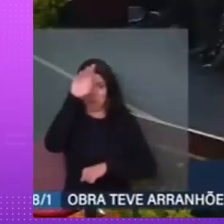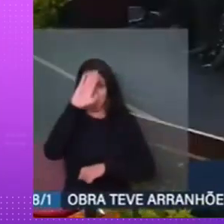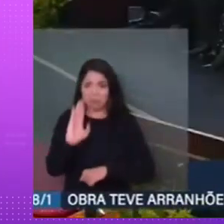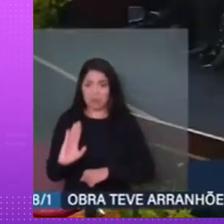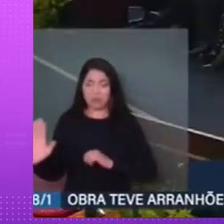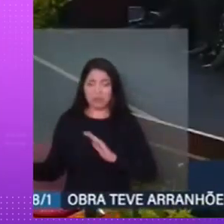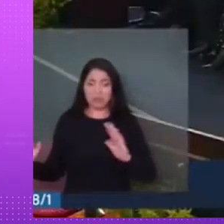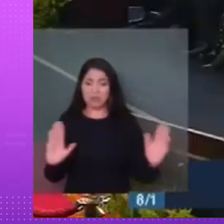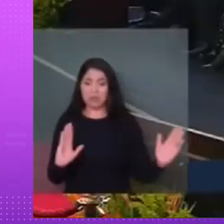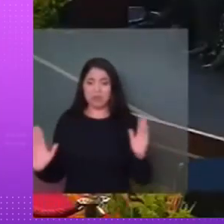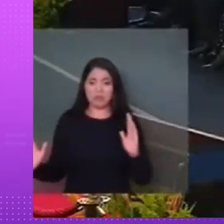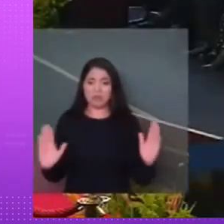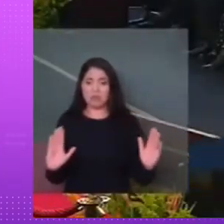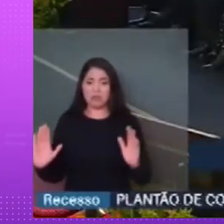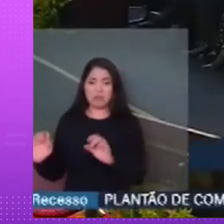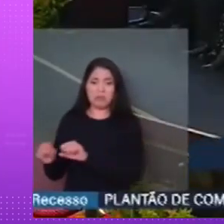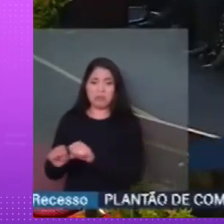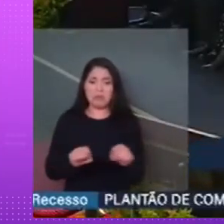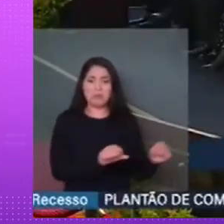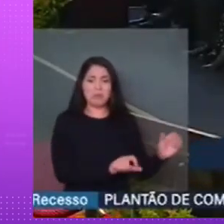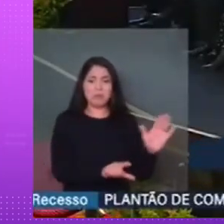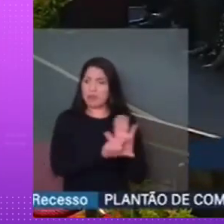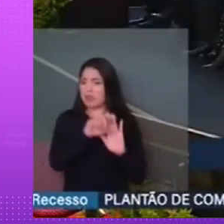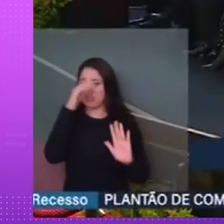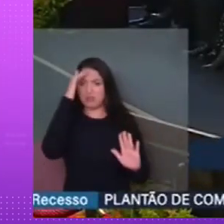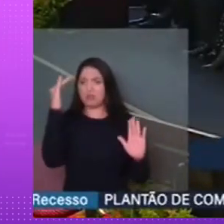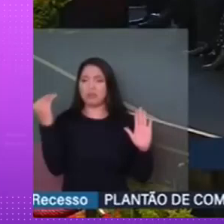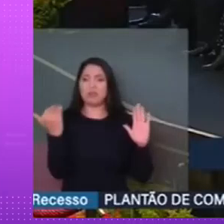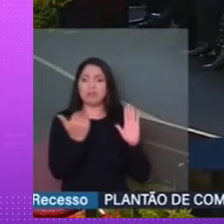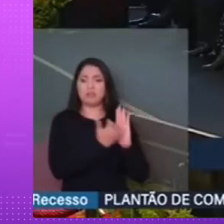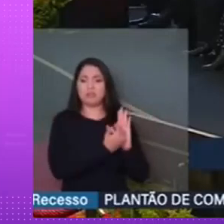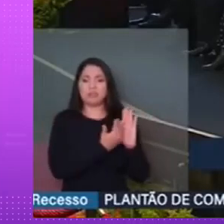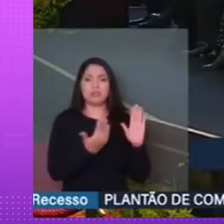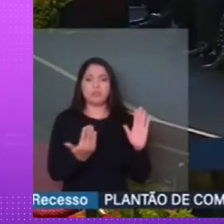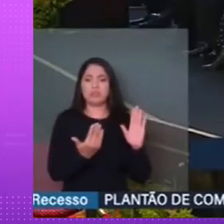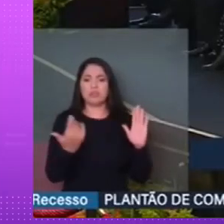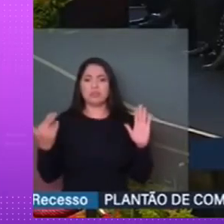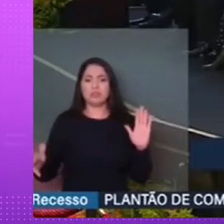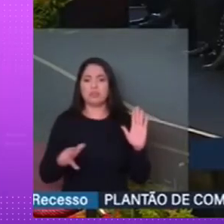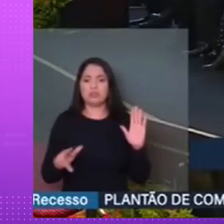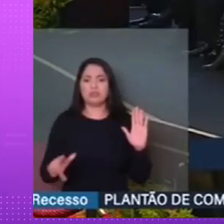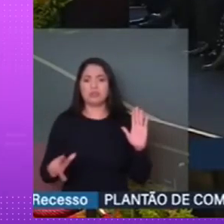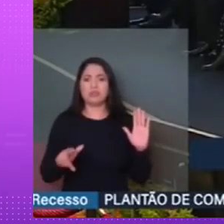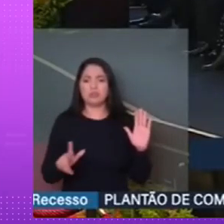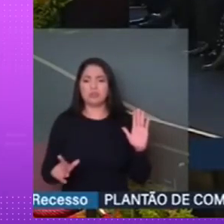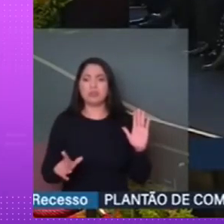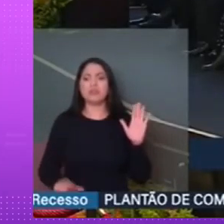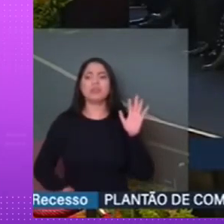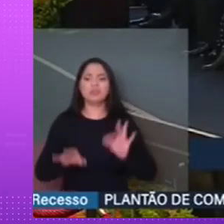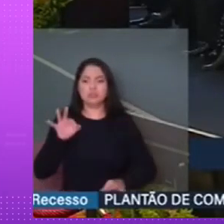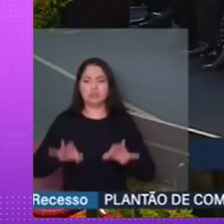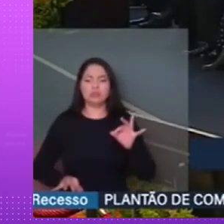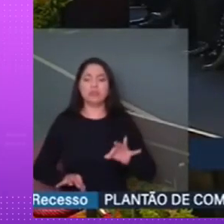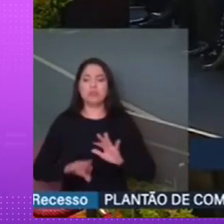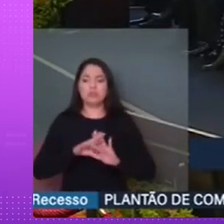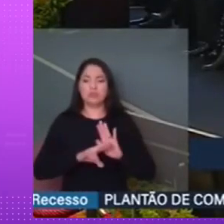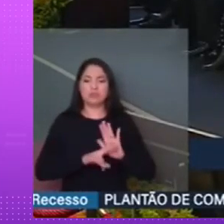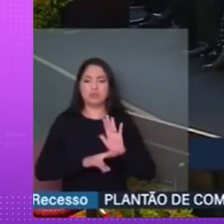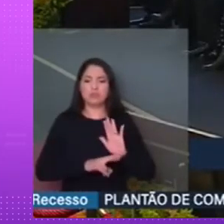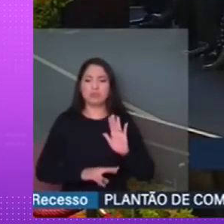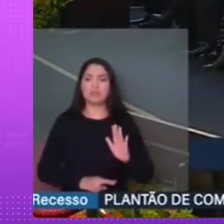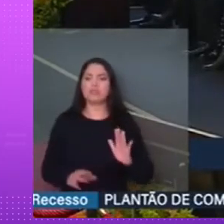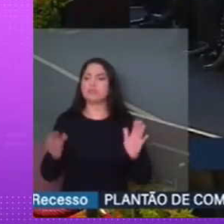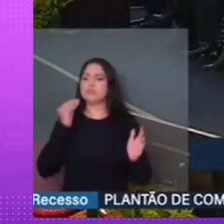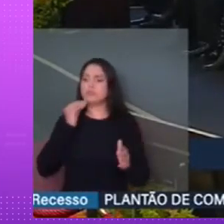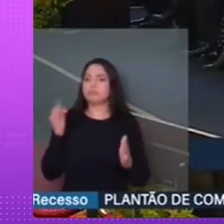por lideranças da Frente Brasil Popular e Povo Sem Medo. Na capital paranaense, o Partido dos Trabalhadores, que é o partido do presidente da República,